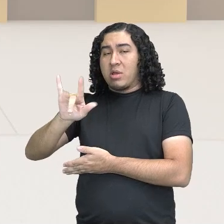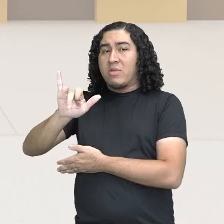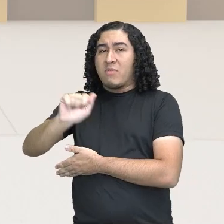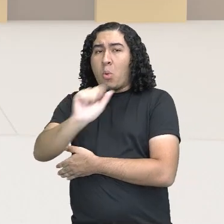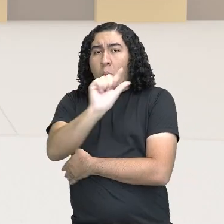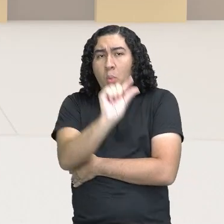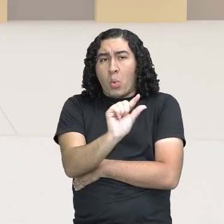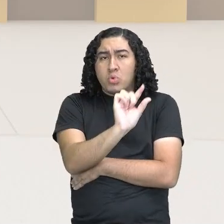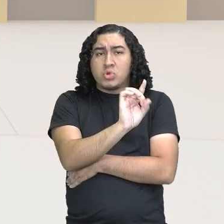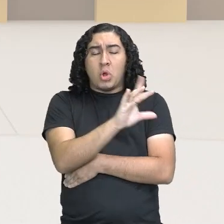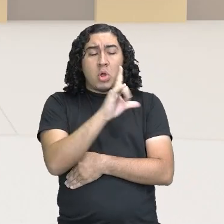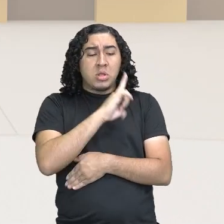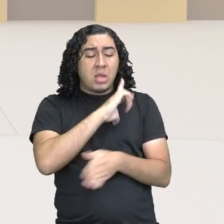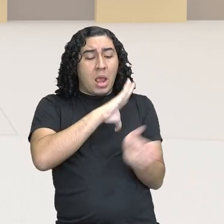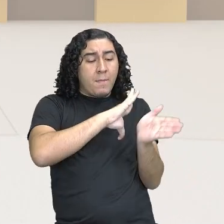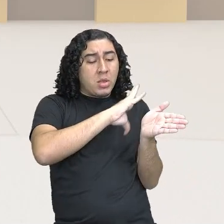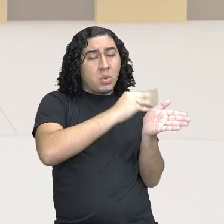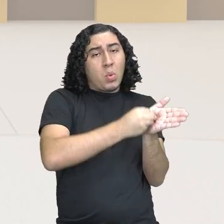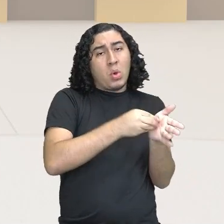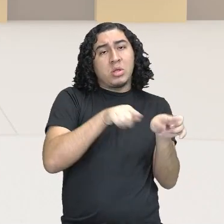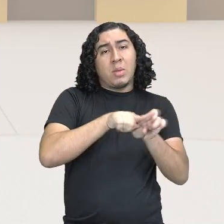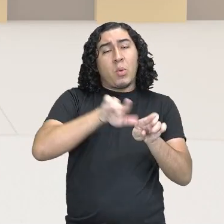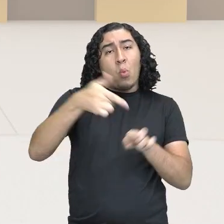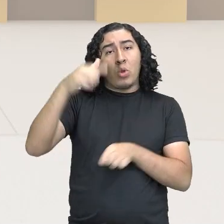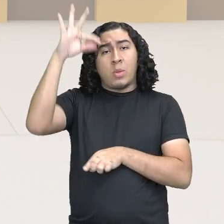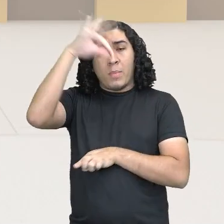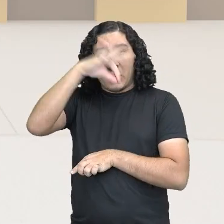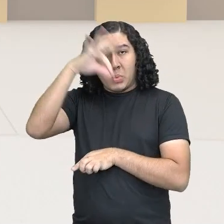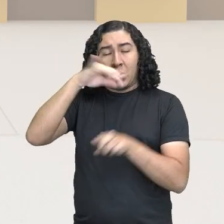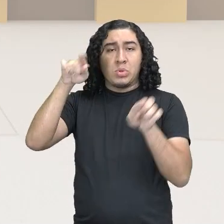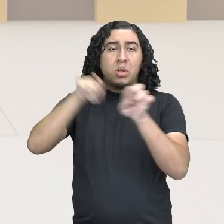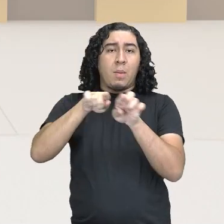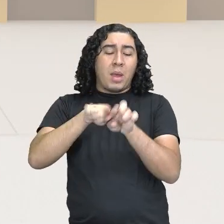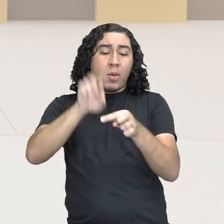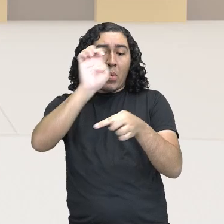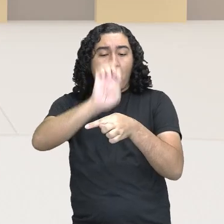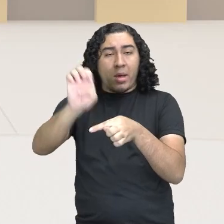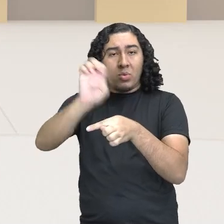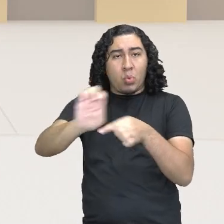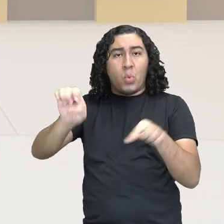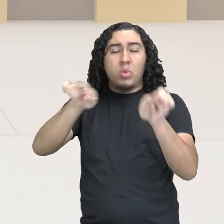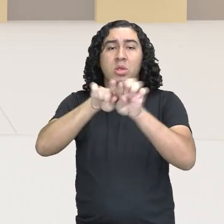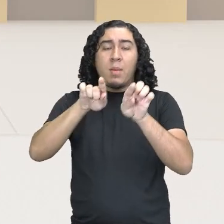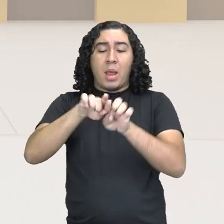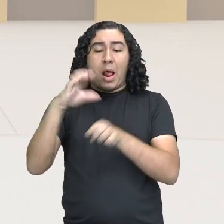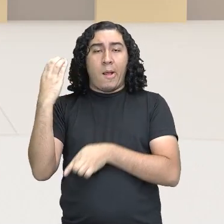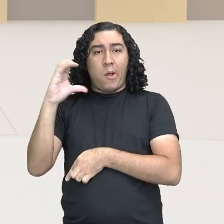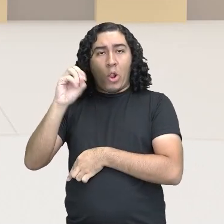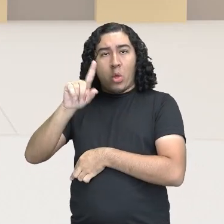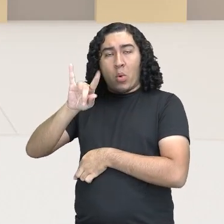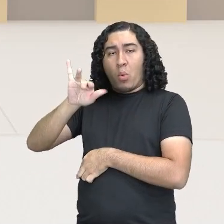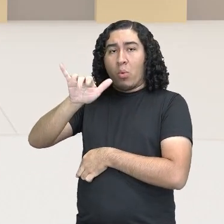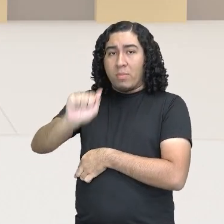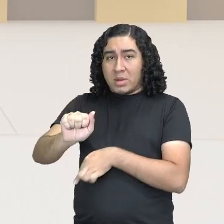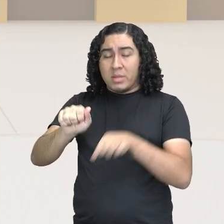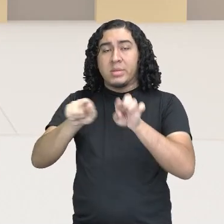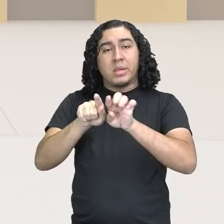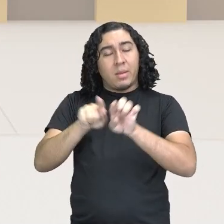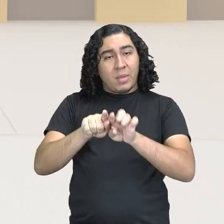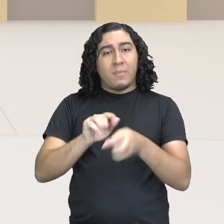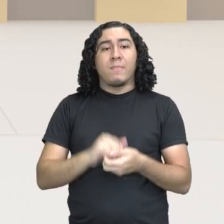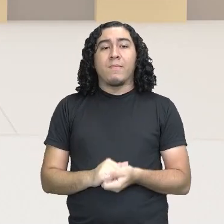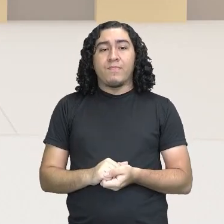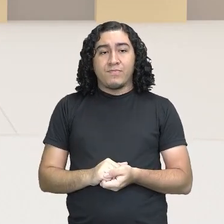tem Amazônia, só uma parte do Peru, do Equador, da Colômbia, da Venezuela e ali também da